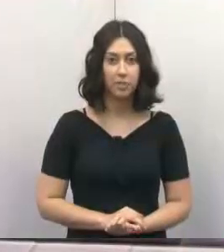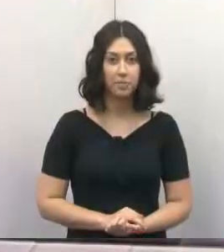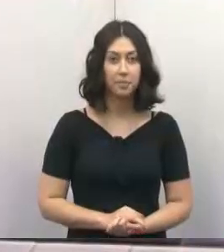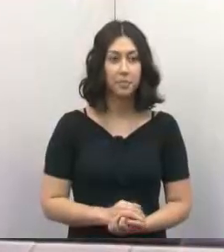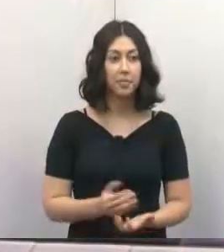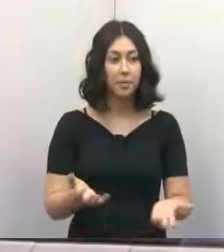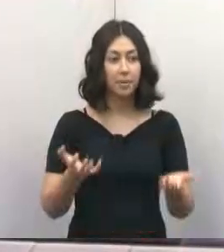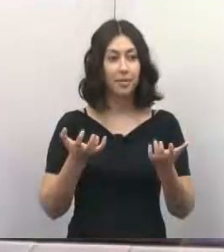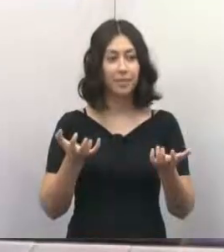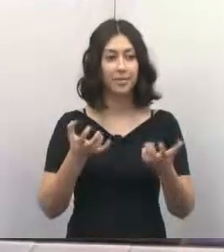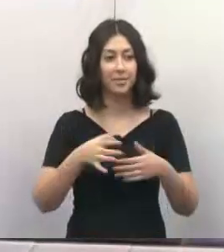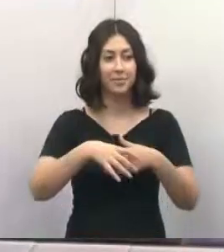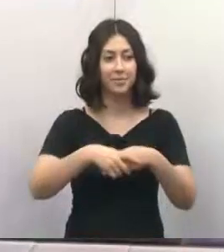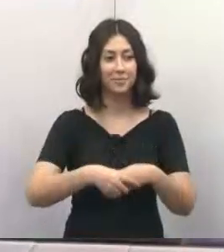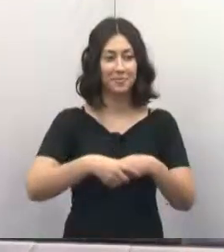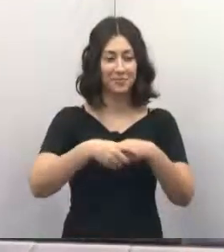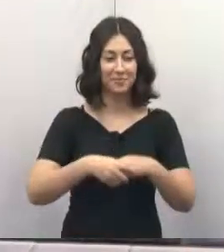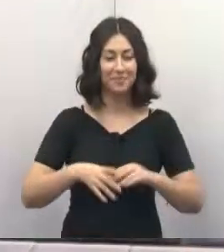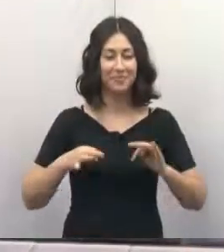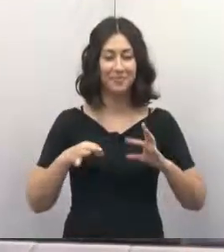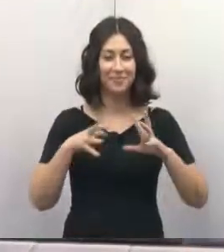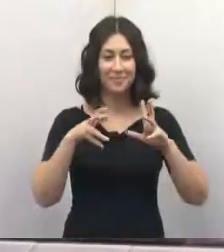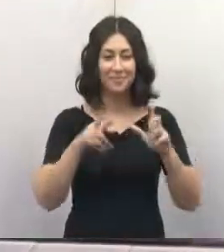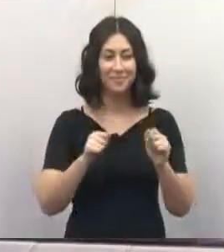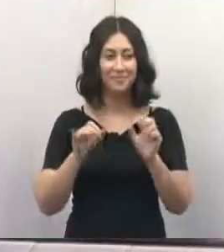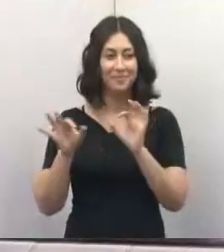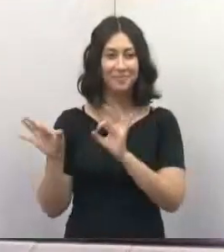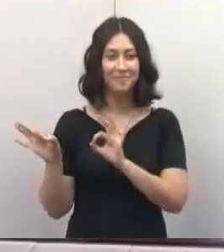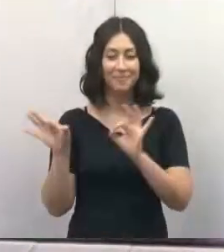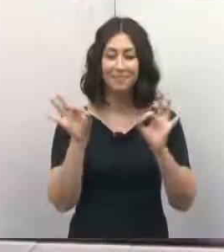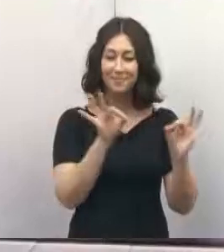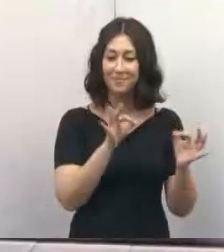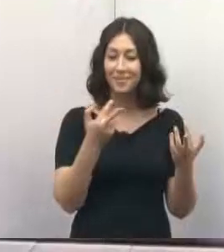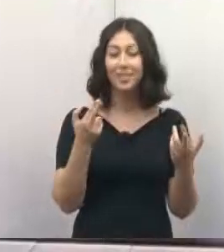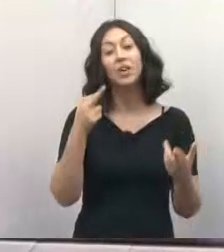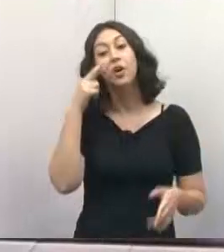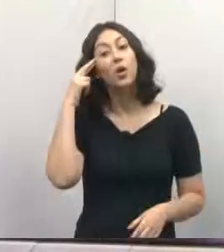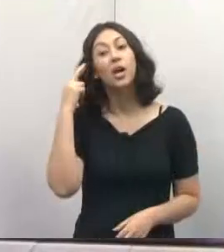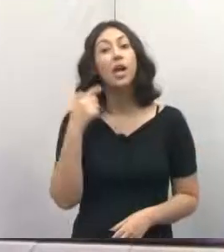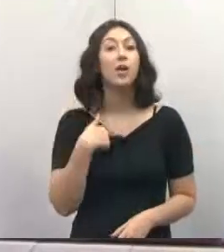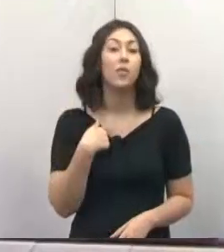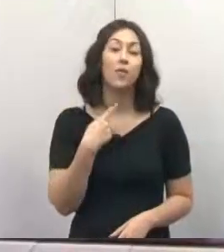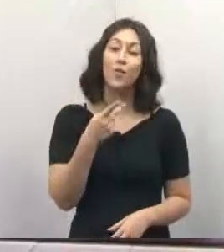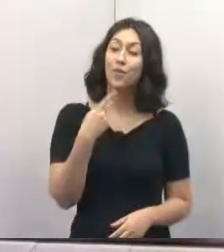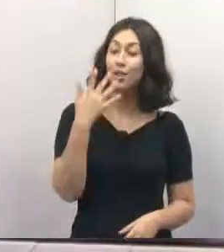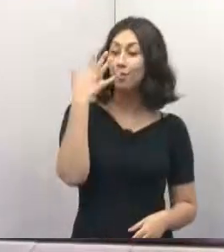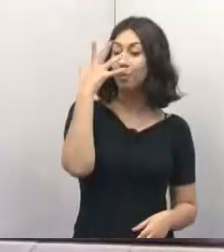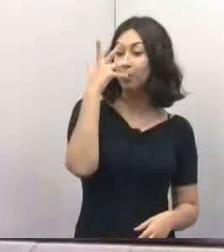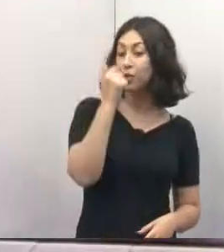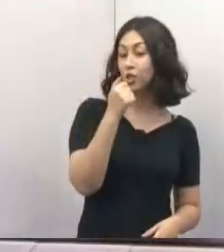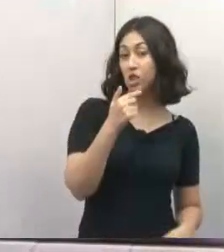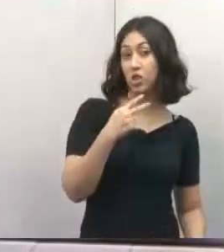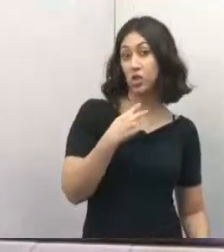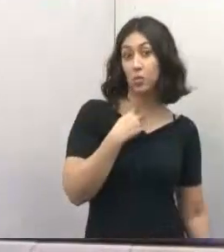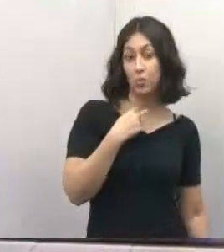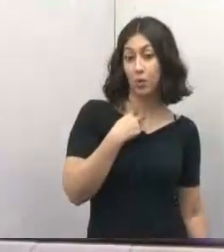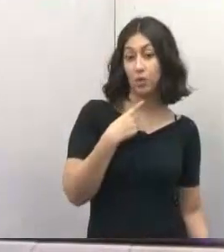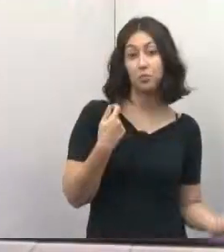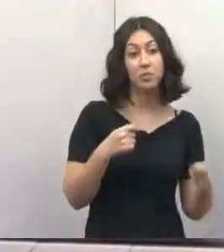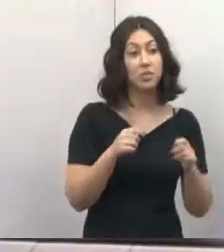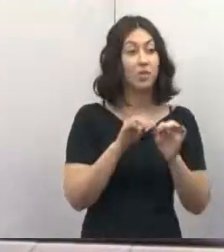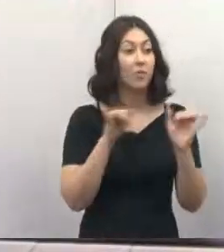Quero cumprimentar todos que nos acompanham. Segundo o Roninho, não posso falar bonito, tem que falar feio,